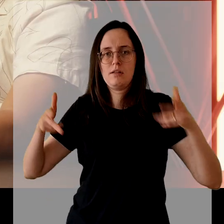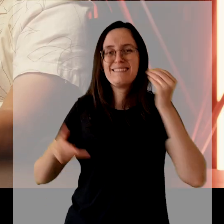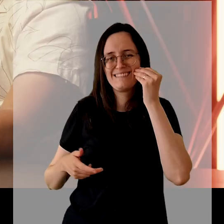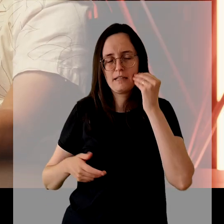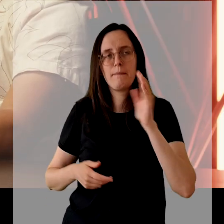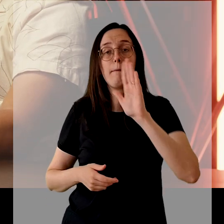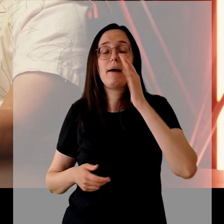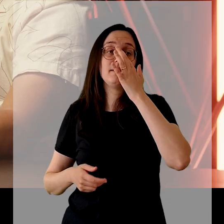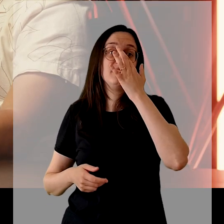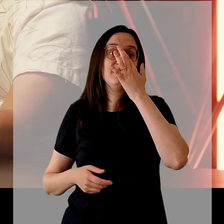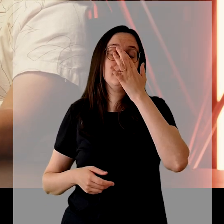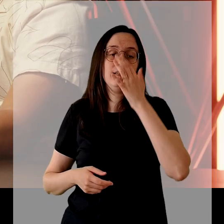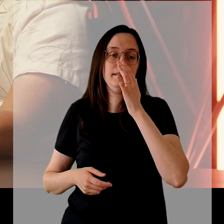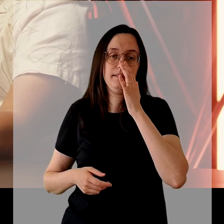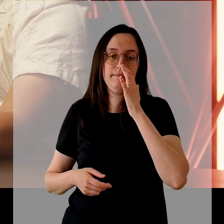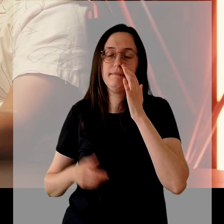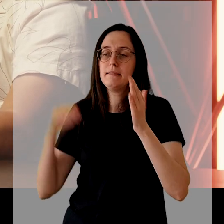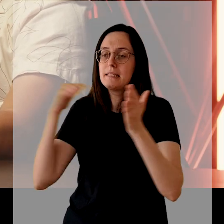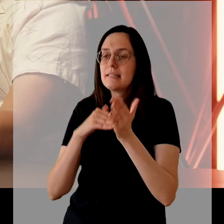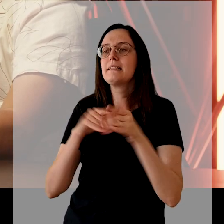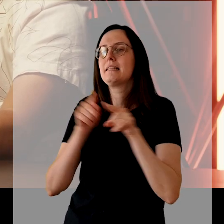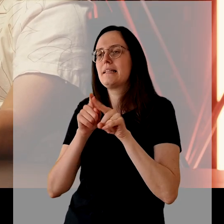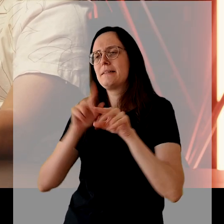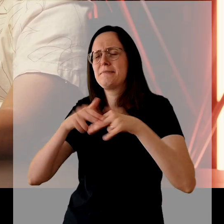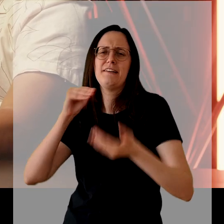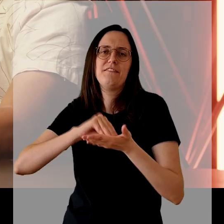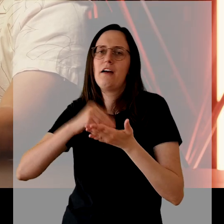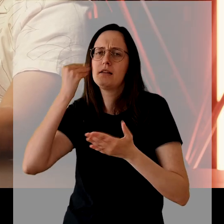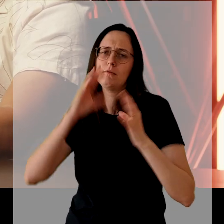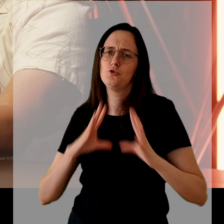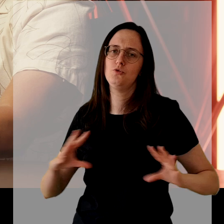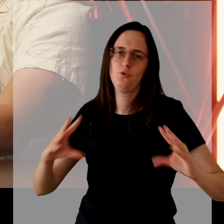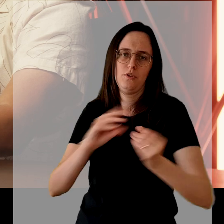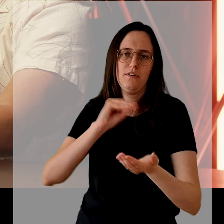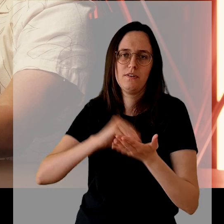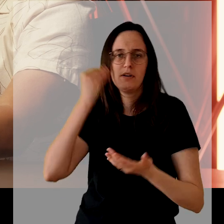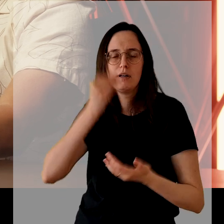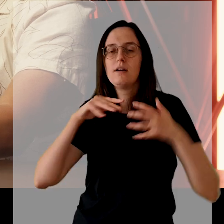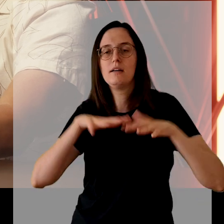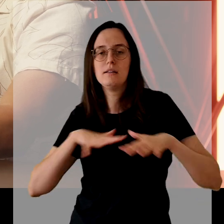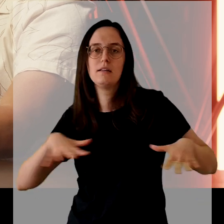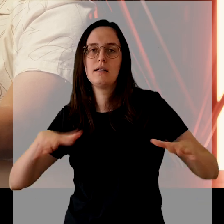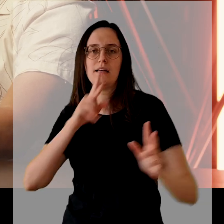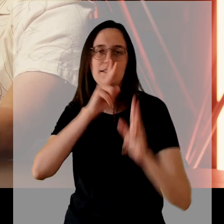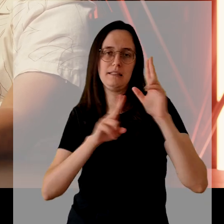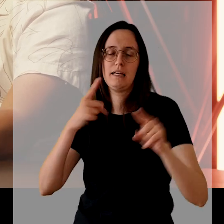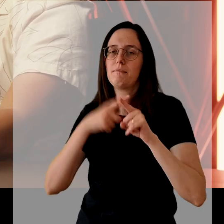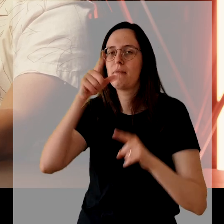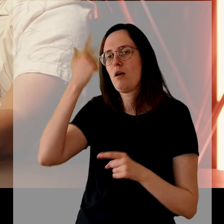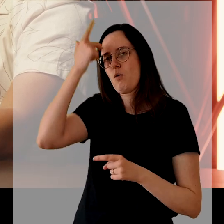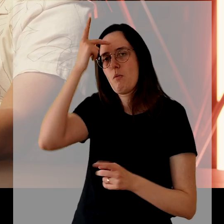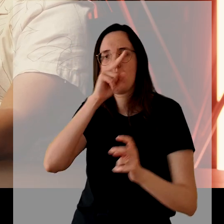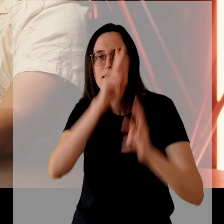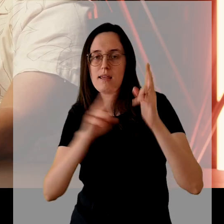câmera. E aí, até pela falta de experiência de todos com o universo de série, que é muito